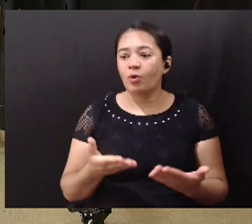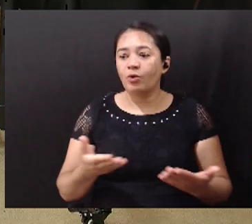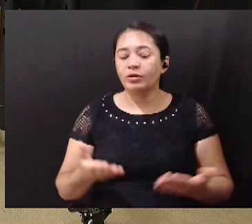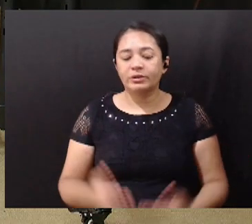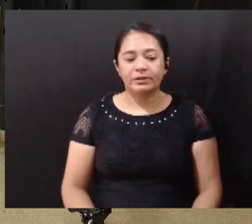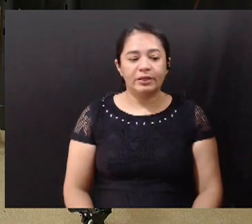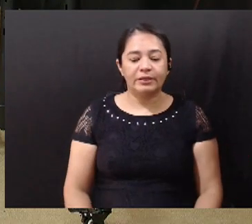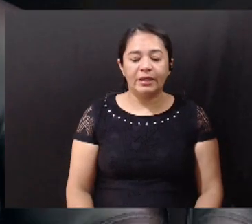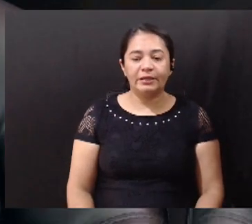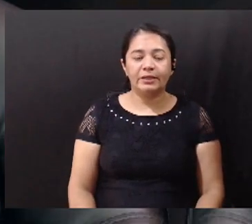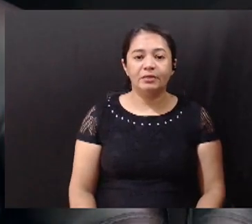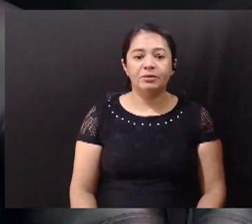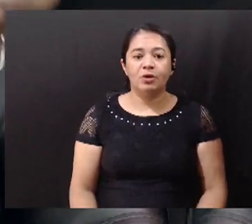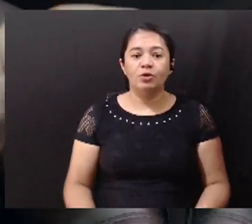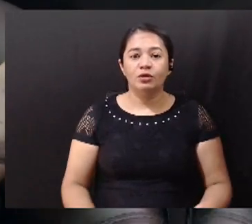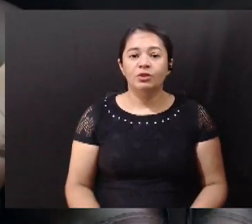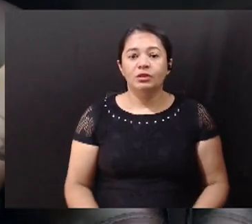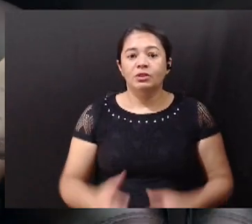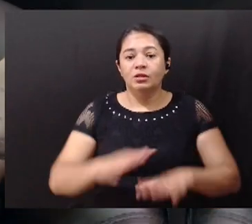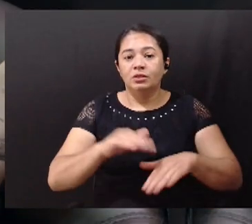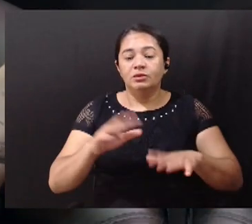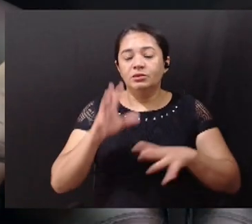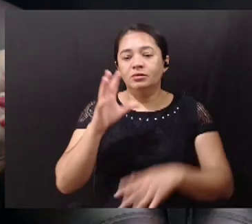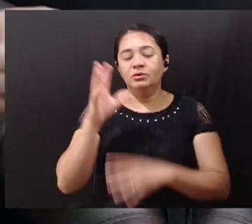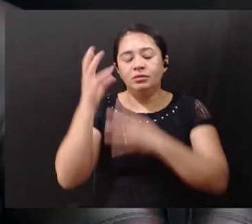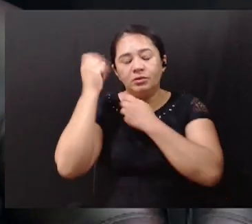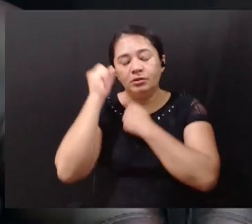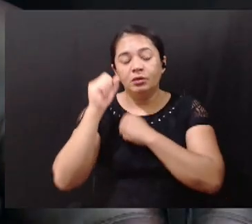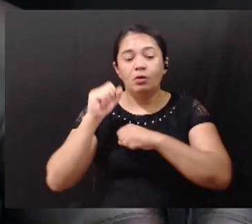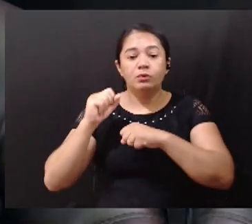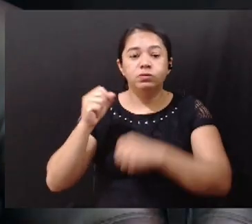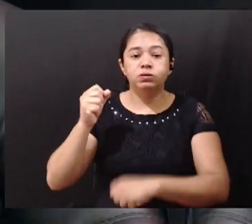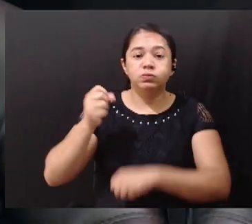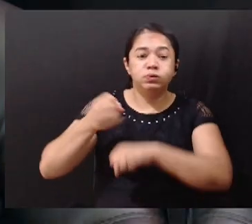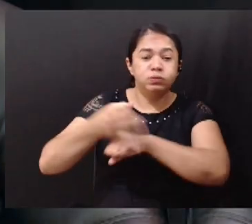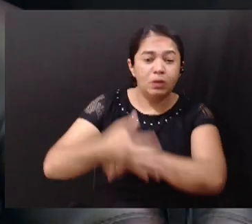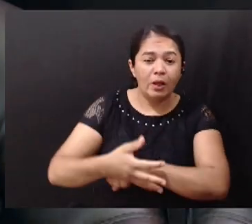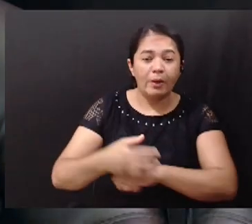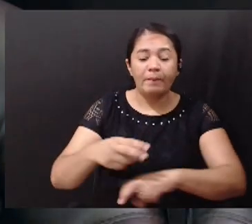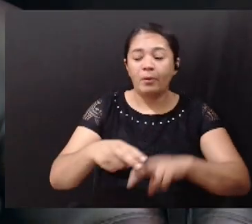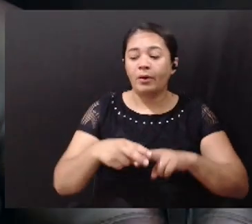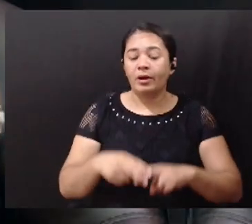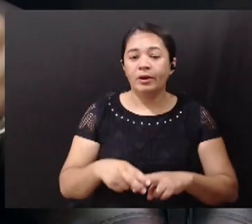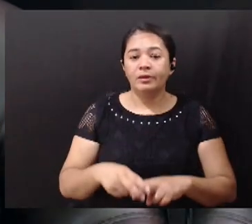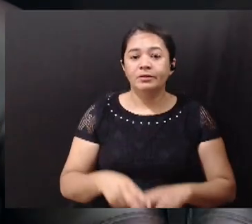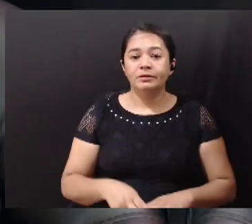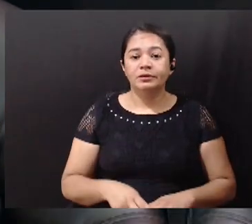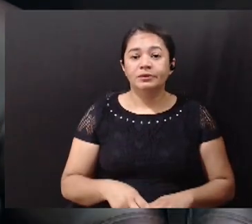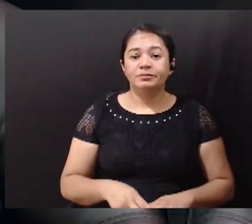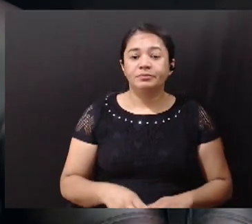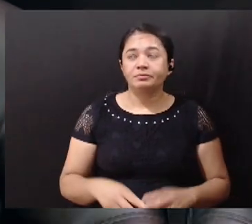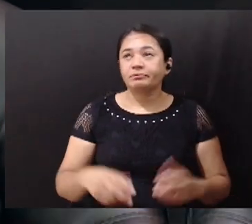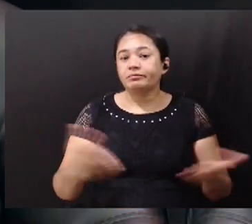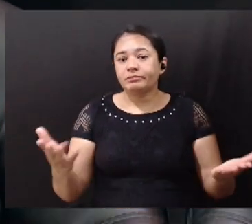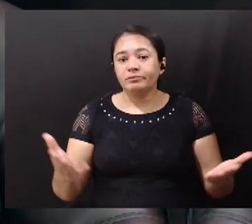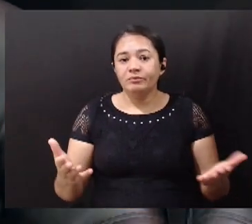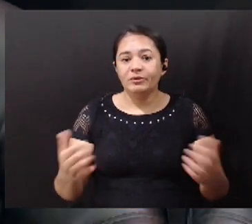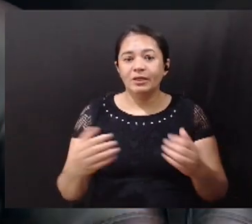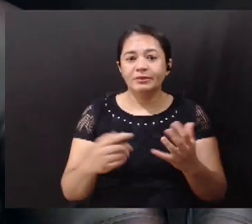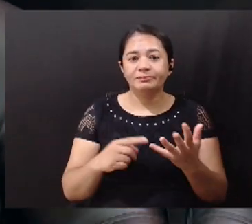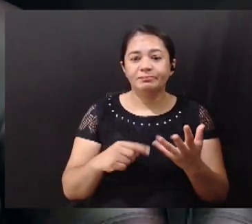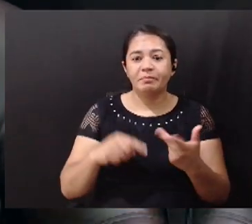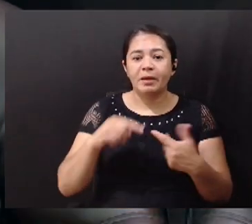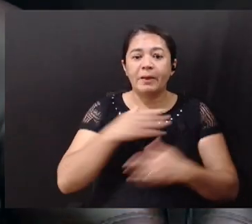dormem muito mais tarde por conta dos eletrônicos, que prende a atenção, que secreta muito mais